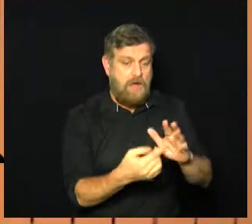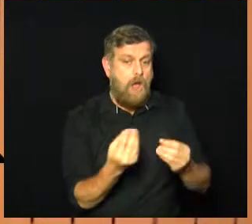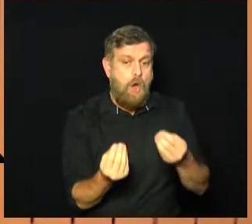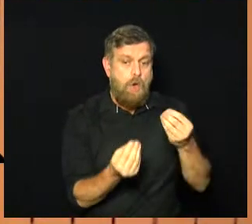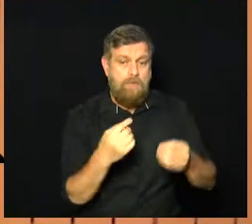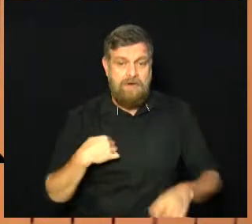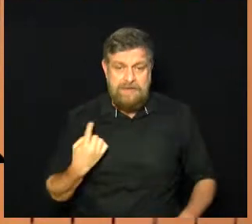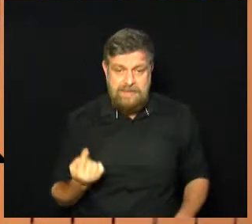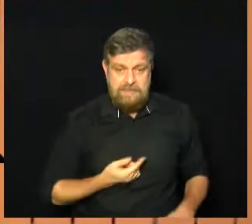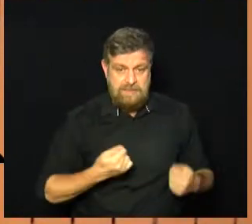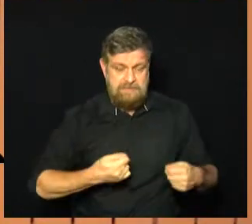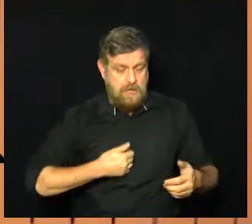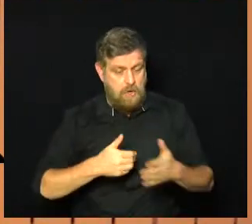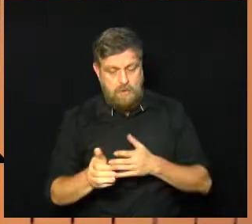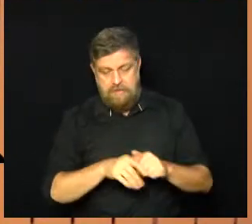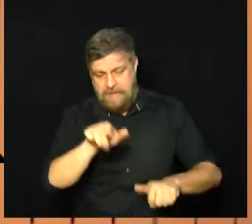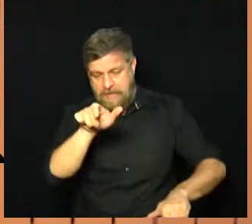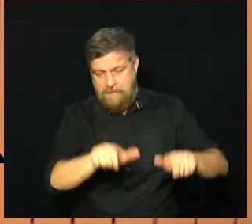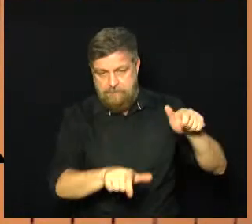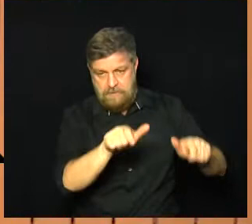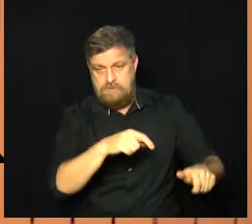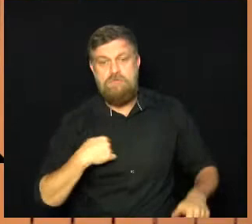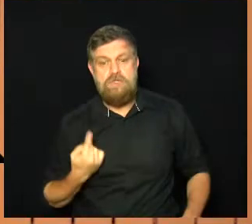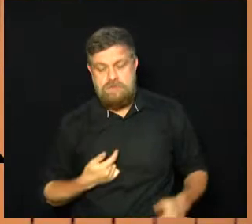pessoas, independente de